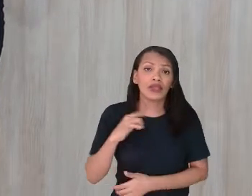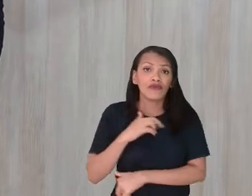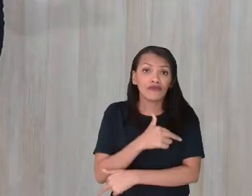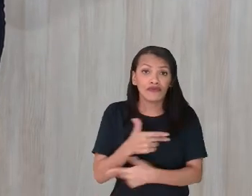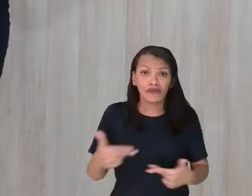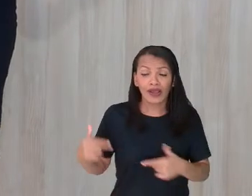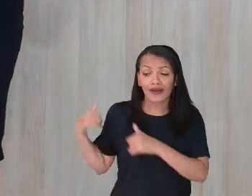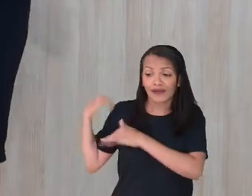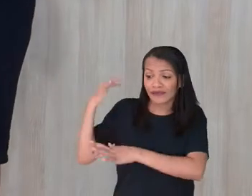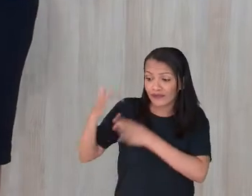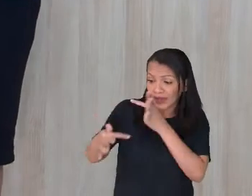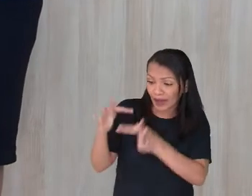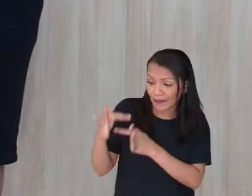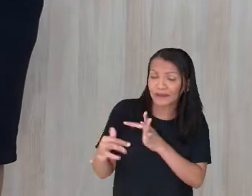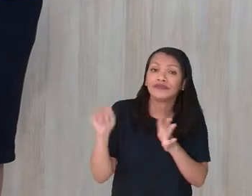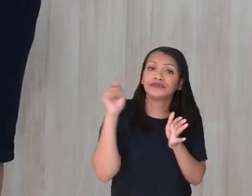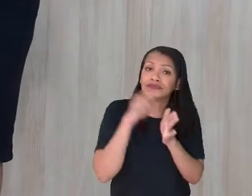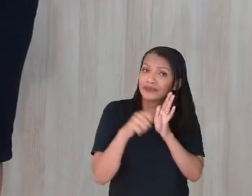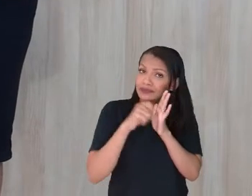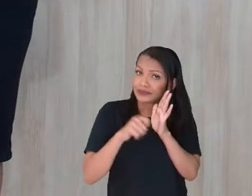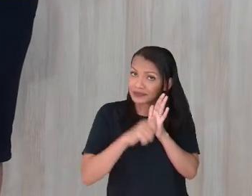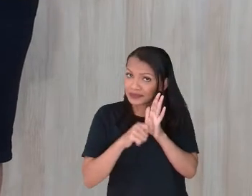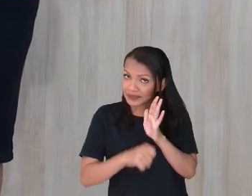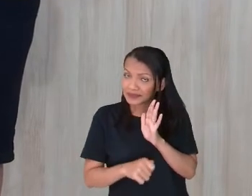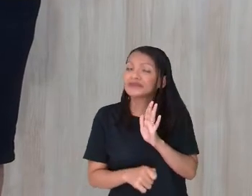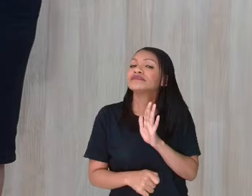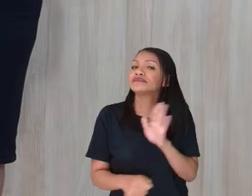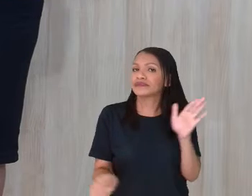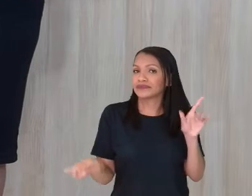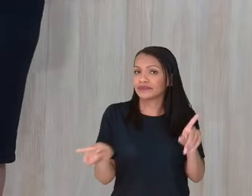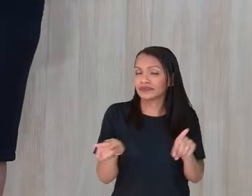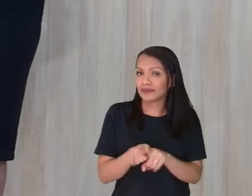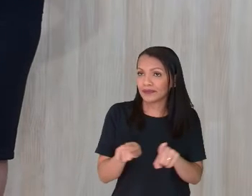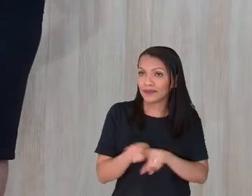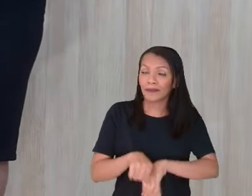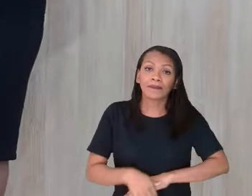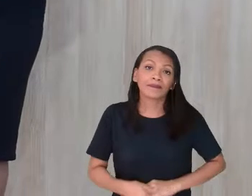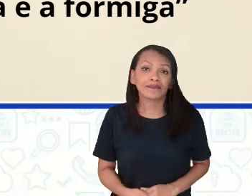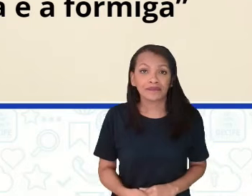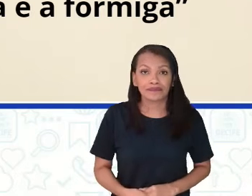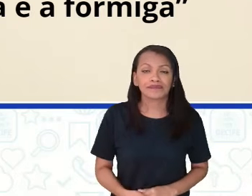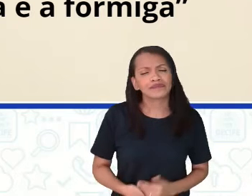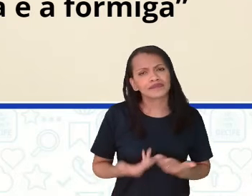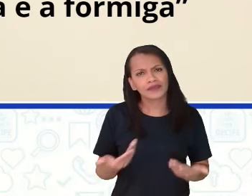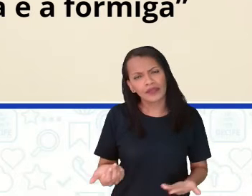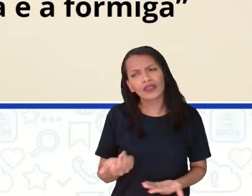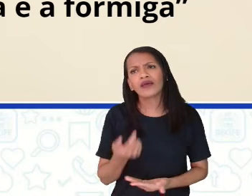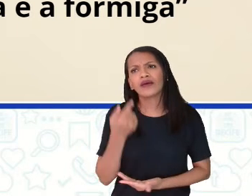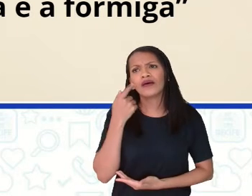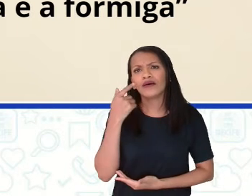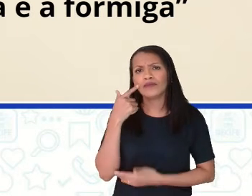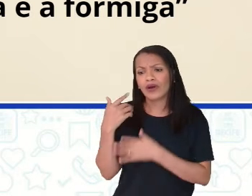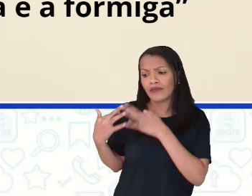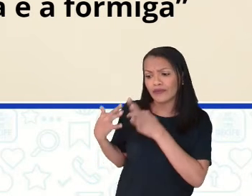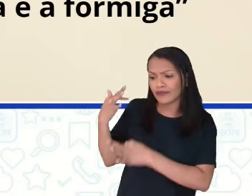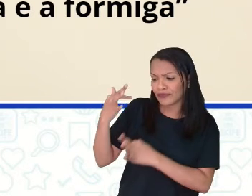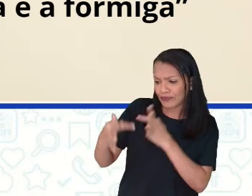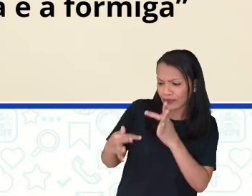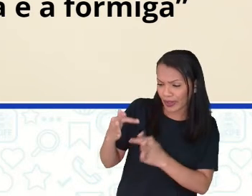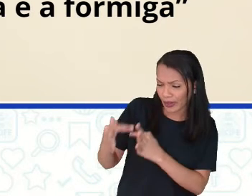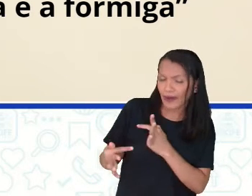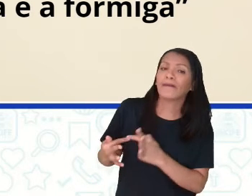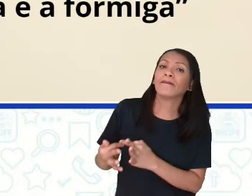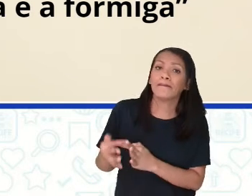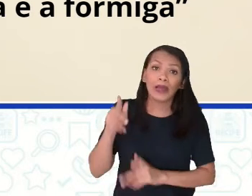são escritas, né? Que têm o seu registro. Então, muitos provérbios populares vieram da moral contida